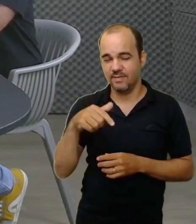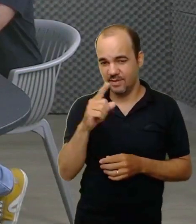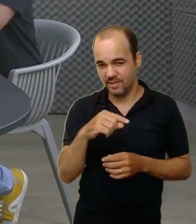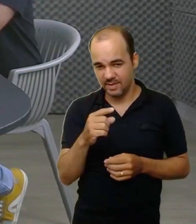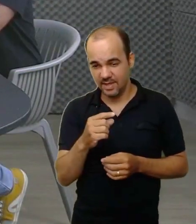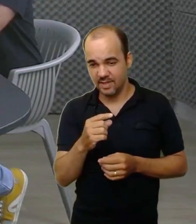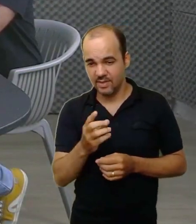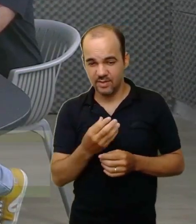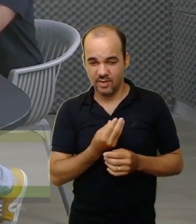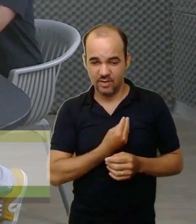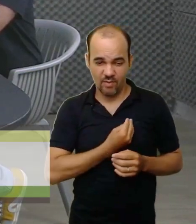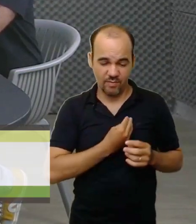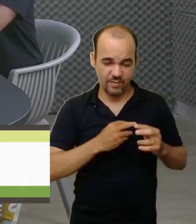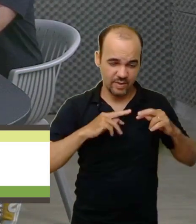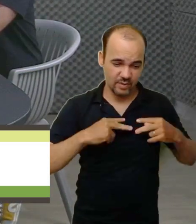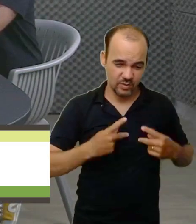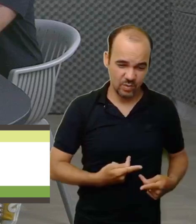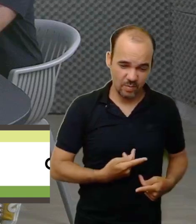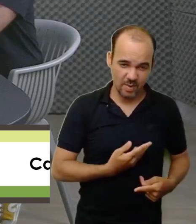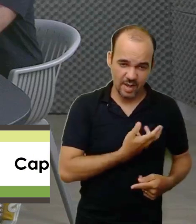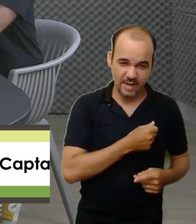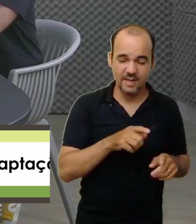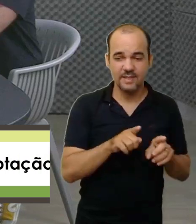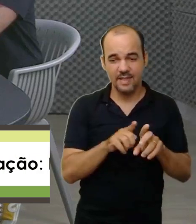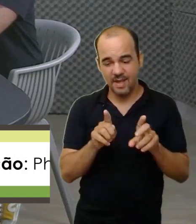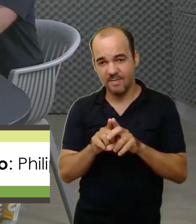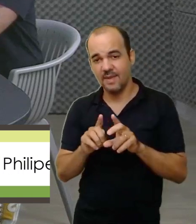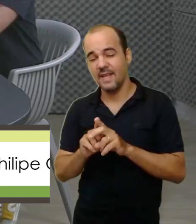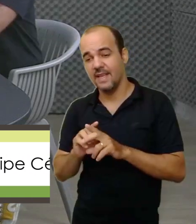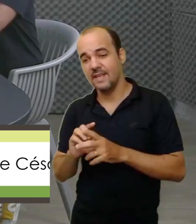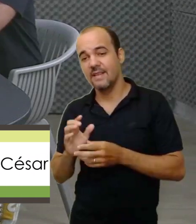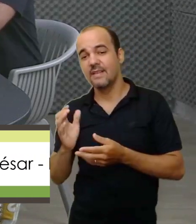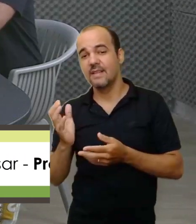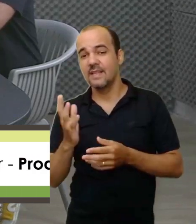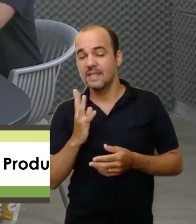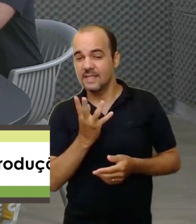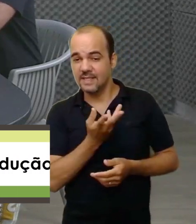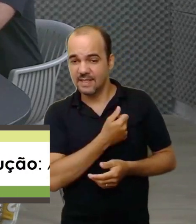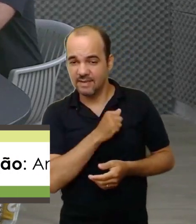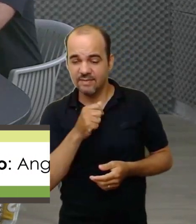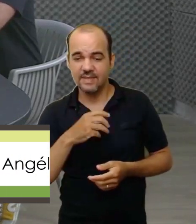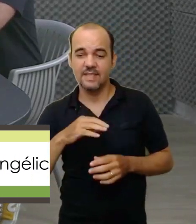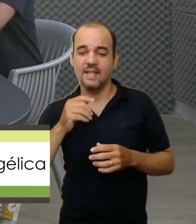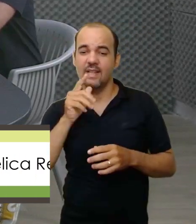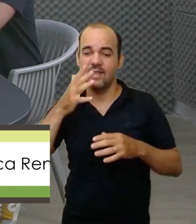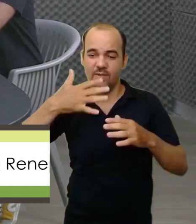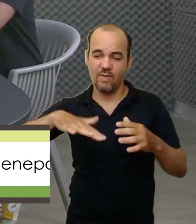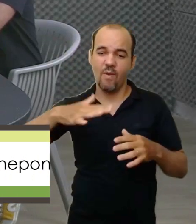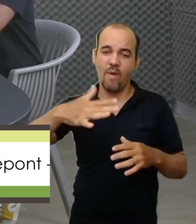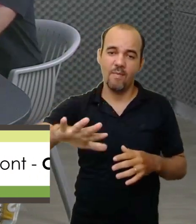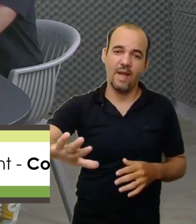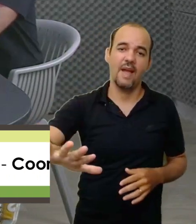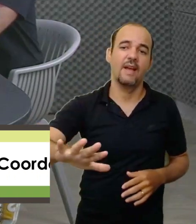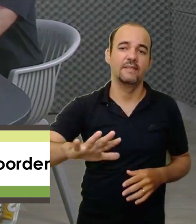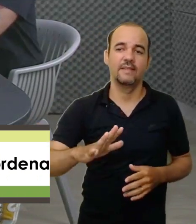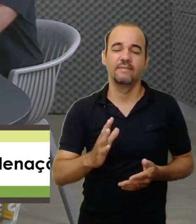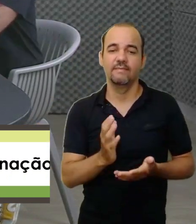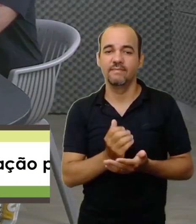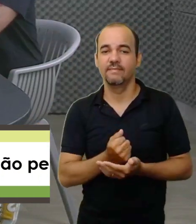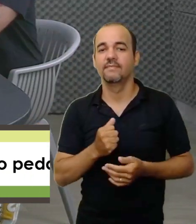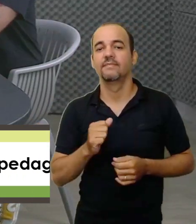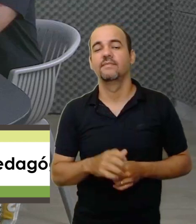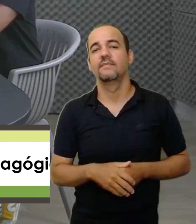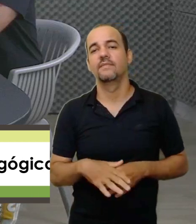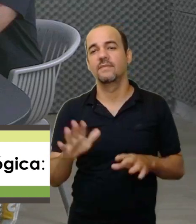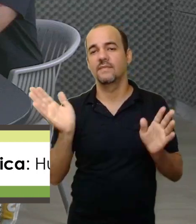vidas humanas, mas salvam vidas marinhas também, né? Então a gente encerra por aqui o Educadoc e a gente volta porque ainda tem